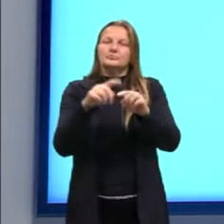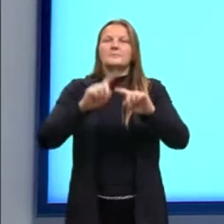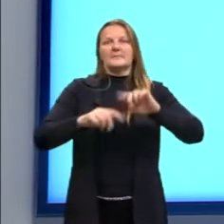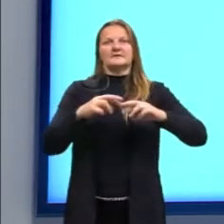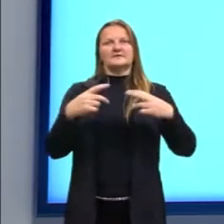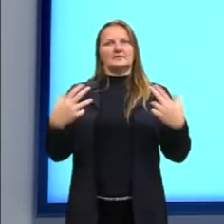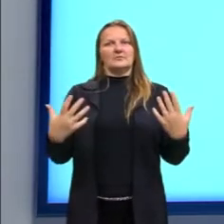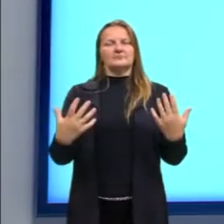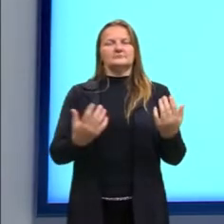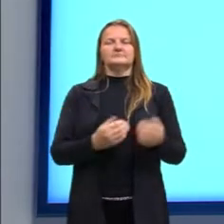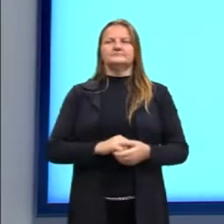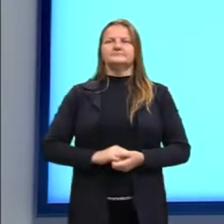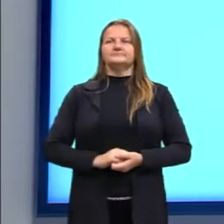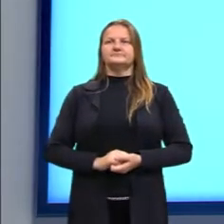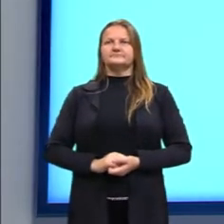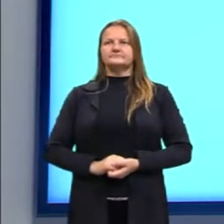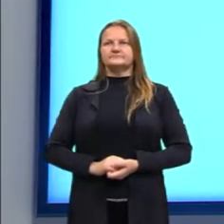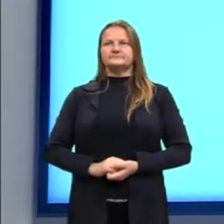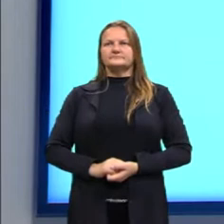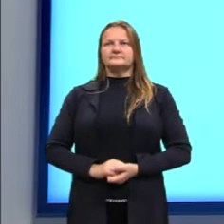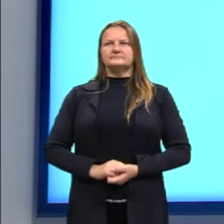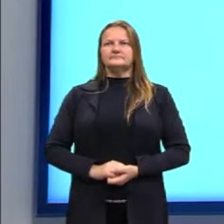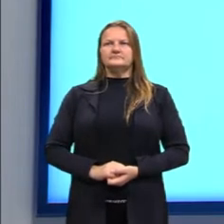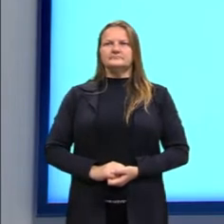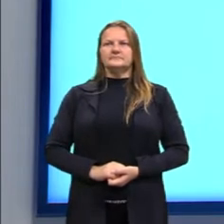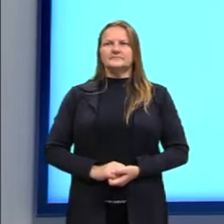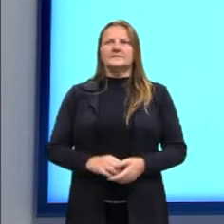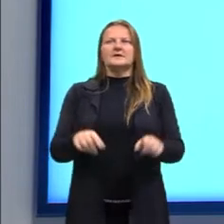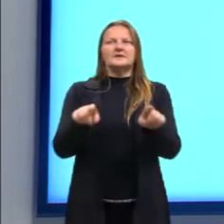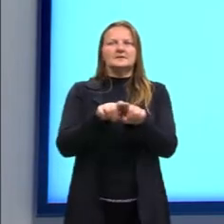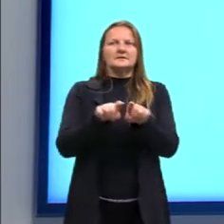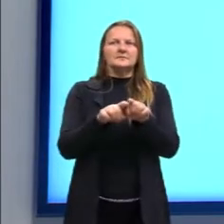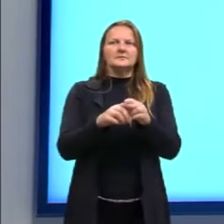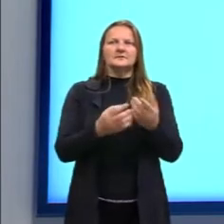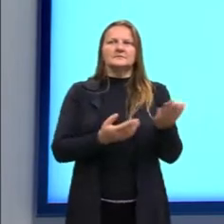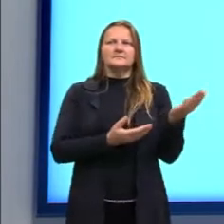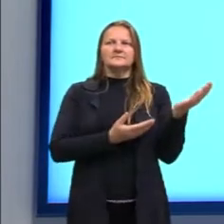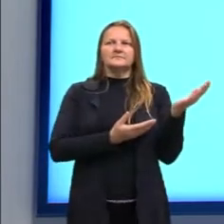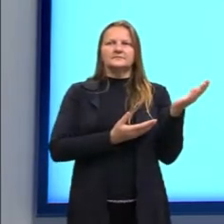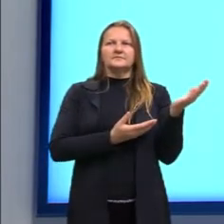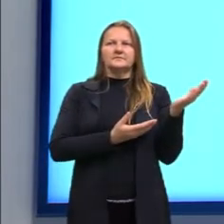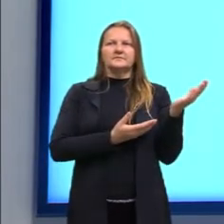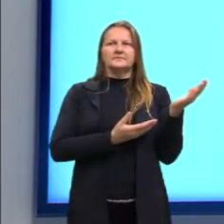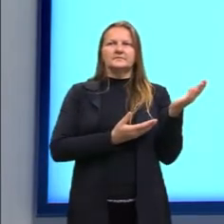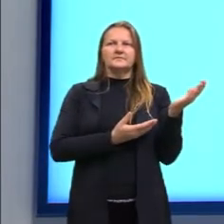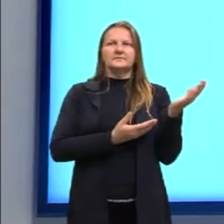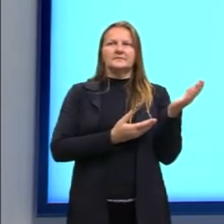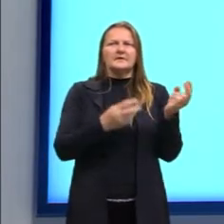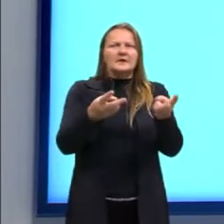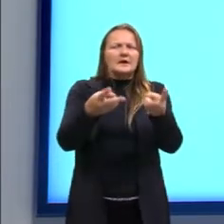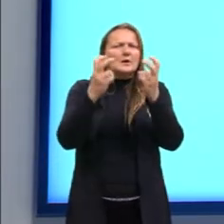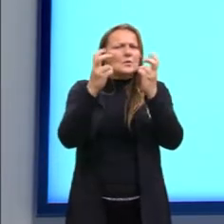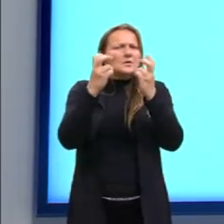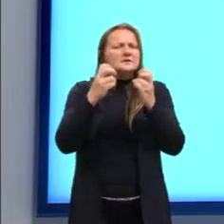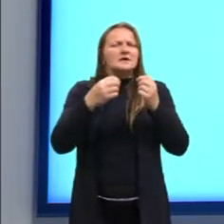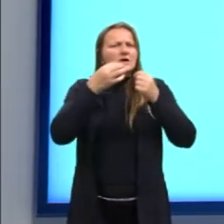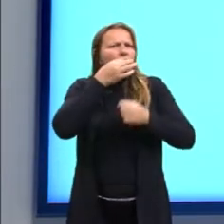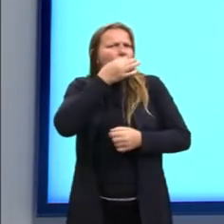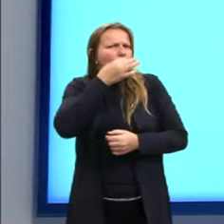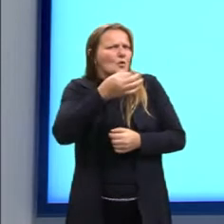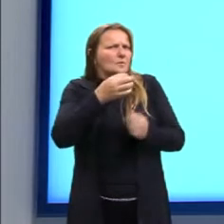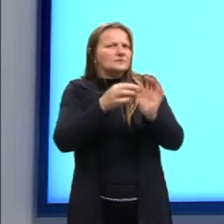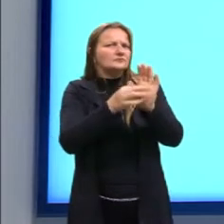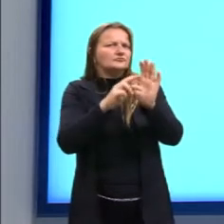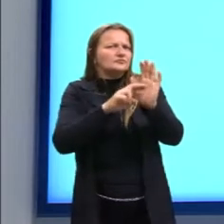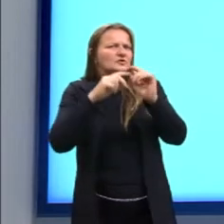material sobre isso. Ali também a gente tem reconhecer posições críticas das linguagens